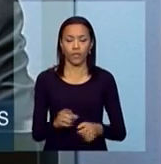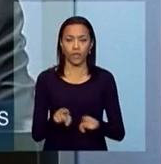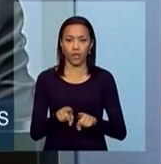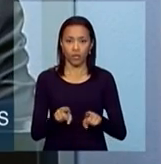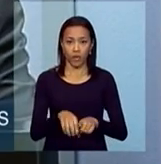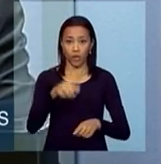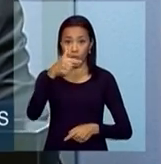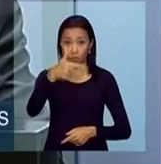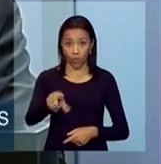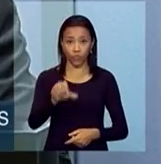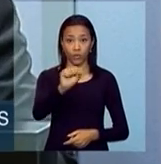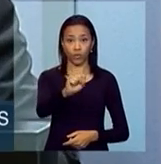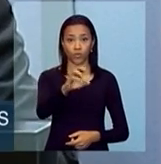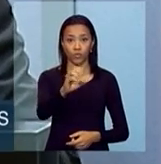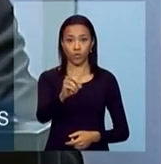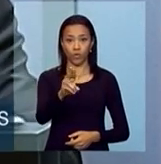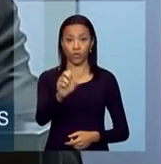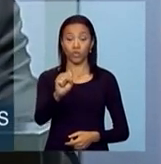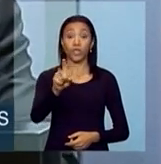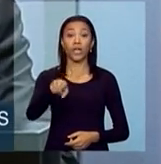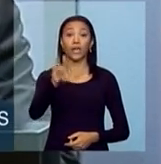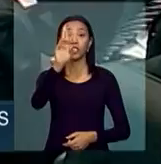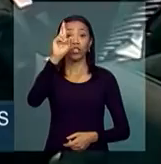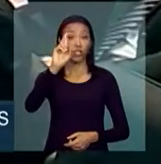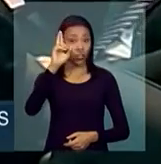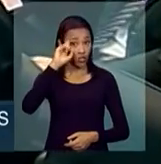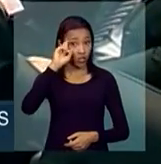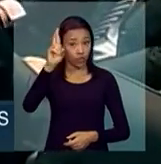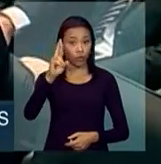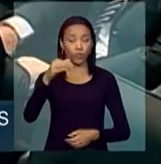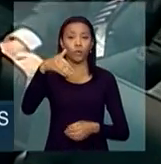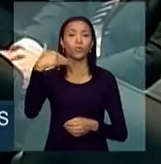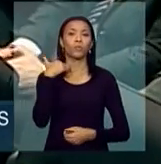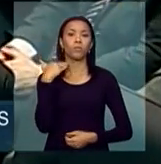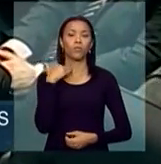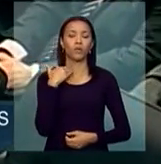Deoclésio Pereira de Souza, diretor do Banco Central,